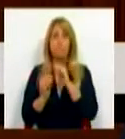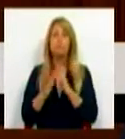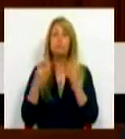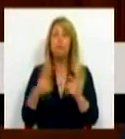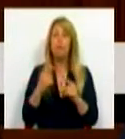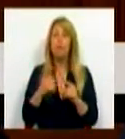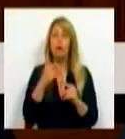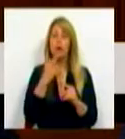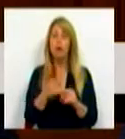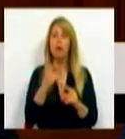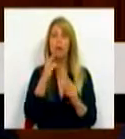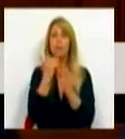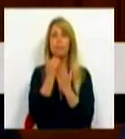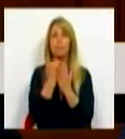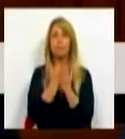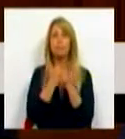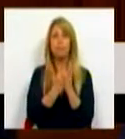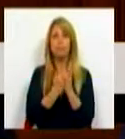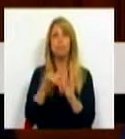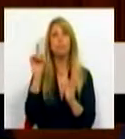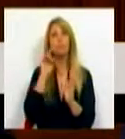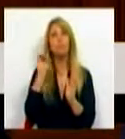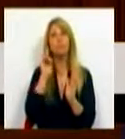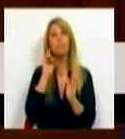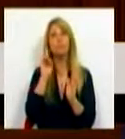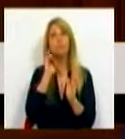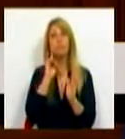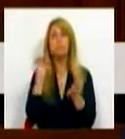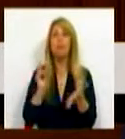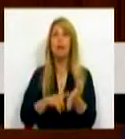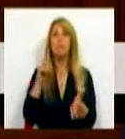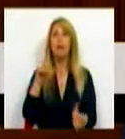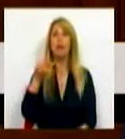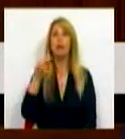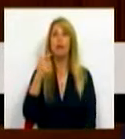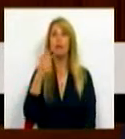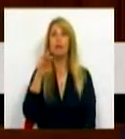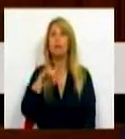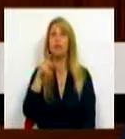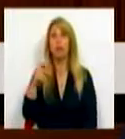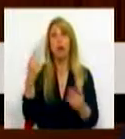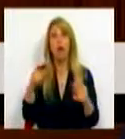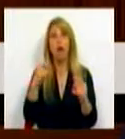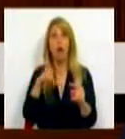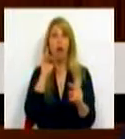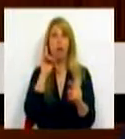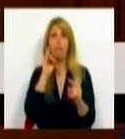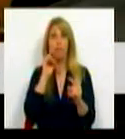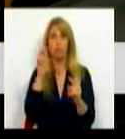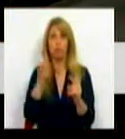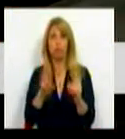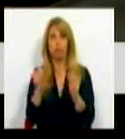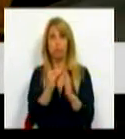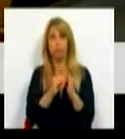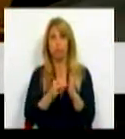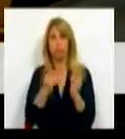referidos no reporte por segmento os valores da América Latina e, portanto, tem lá a indicação destes mesmos montantes.